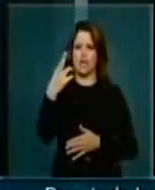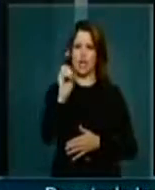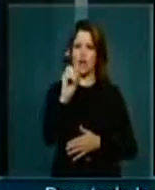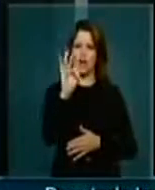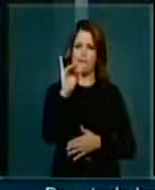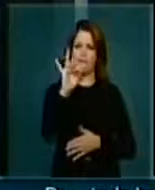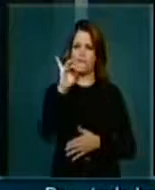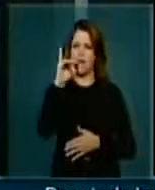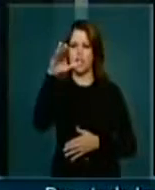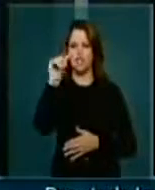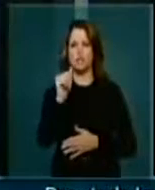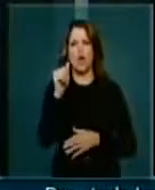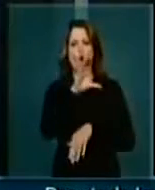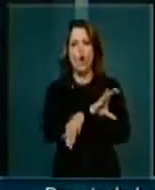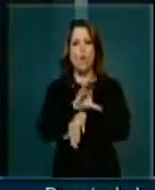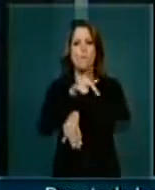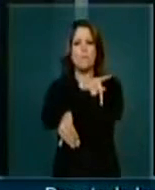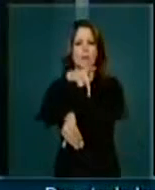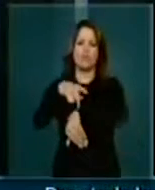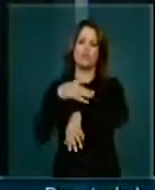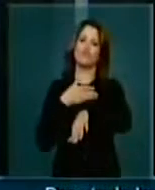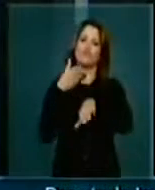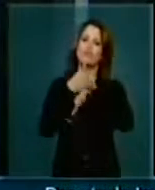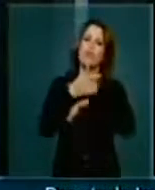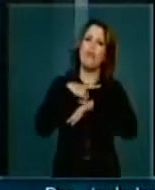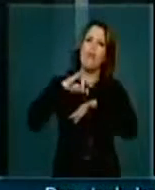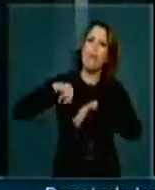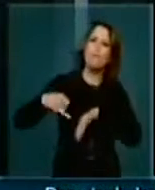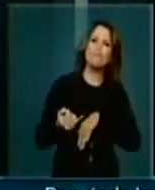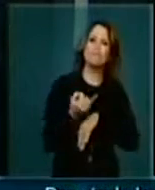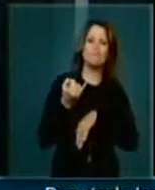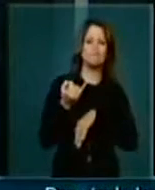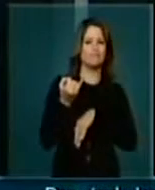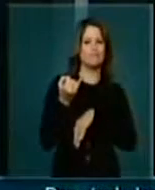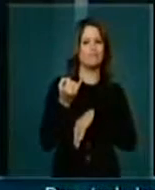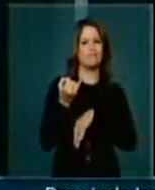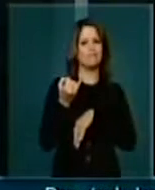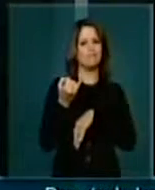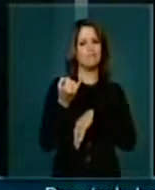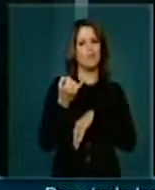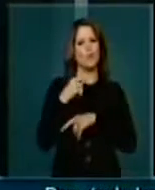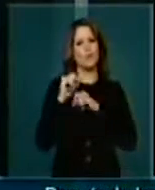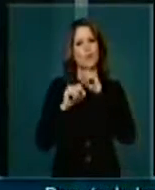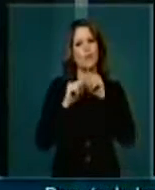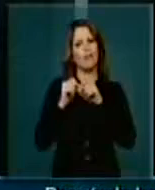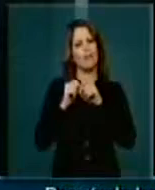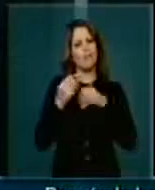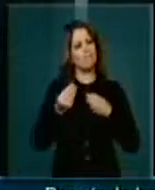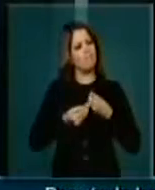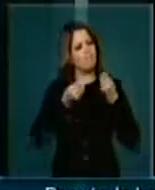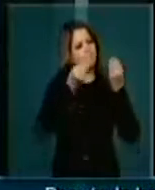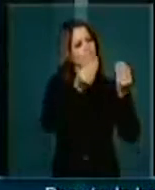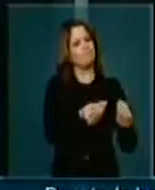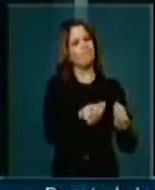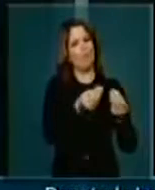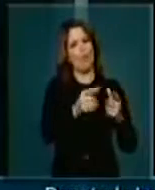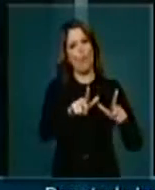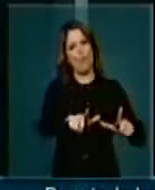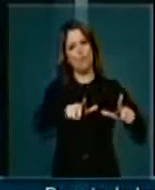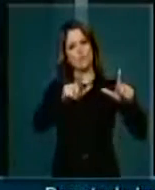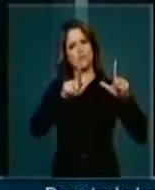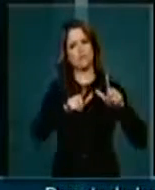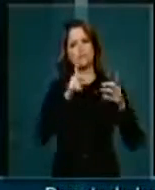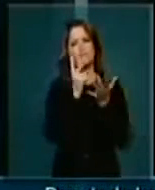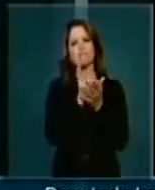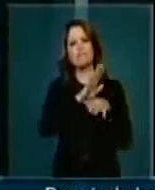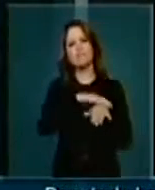pedagogia. E lá nós tivemos o privilégio de entregar o certificado e